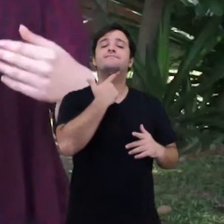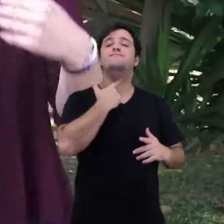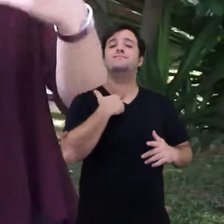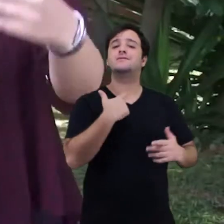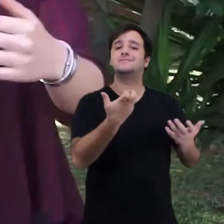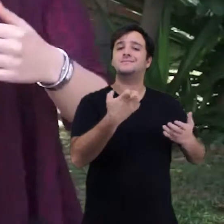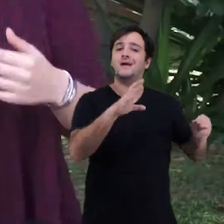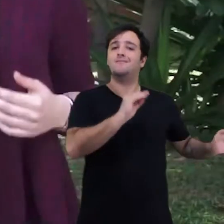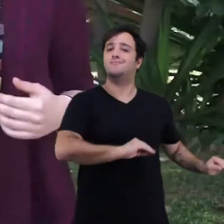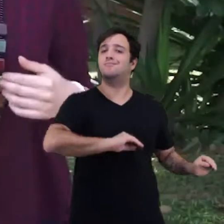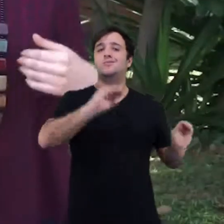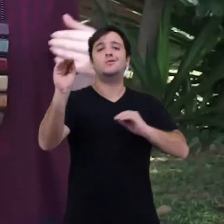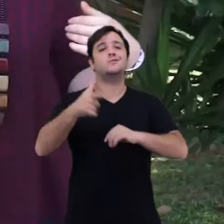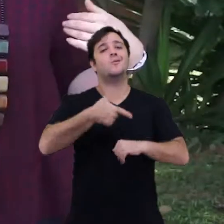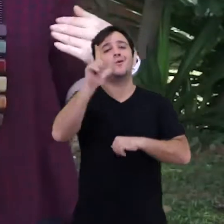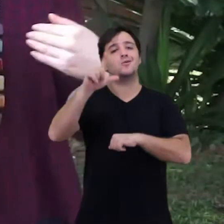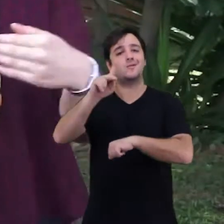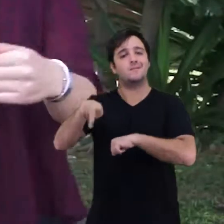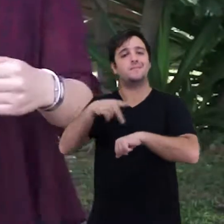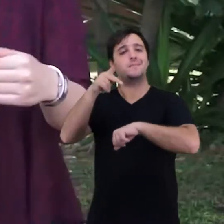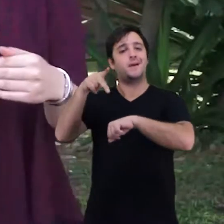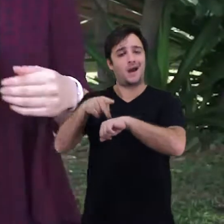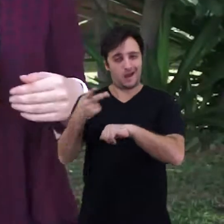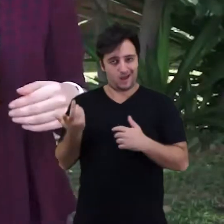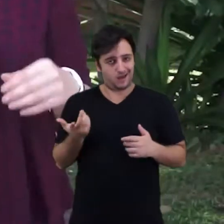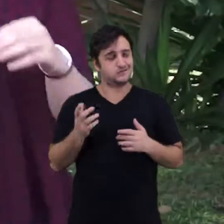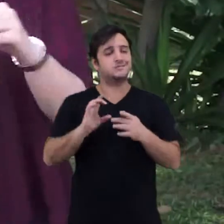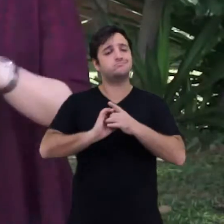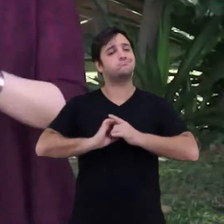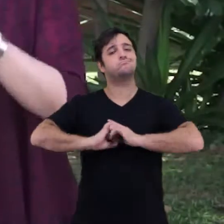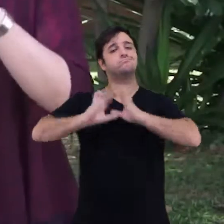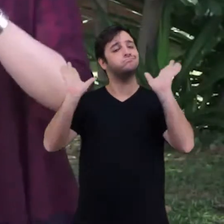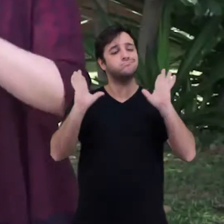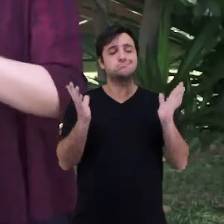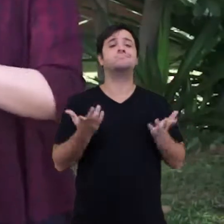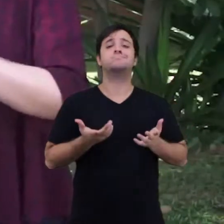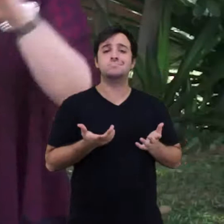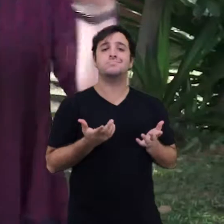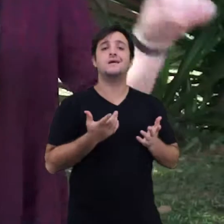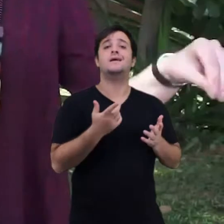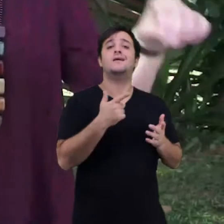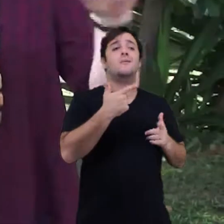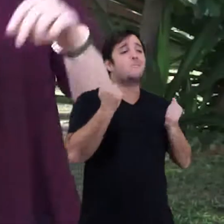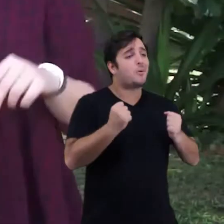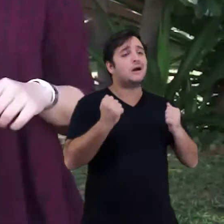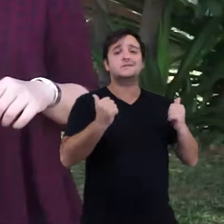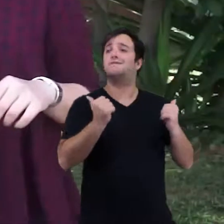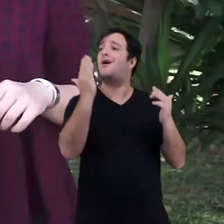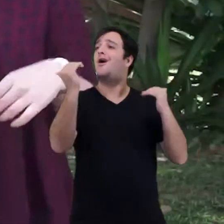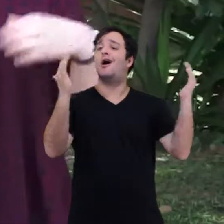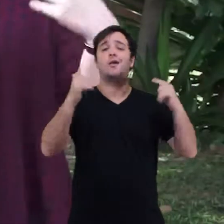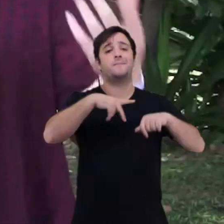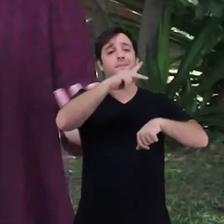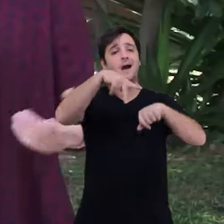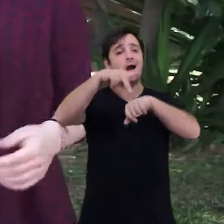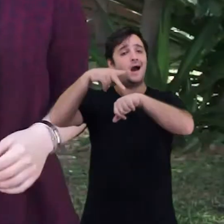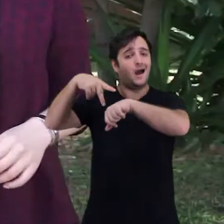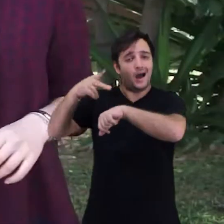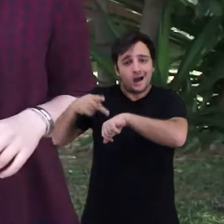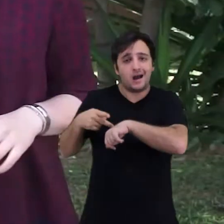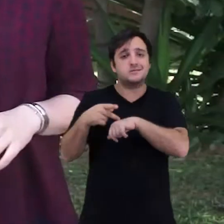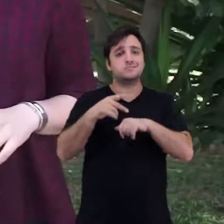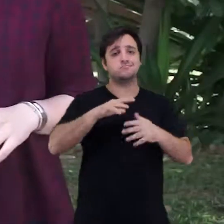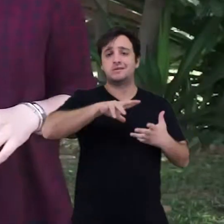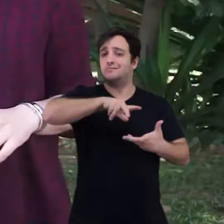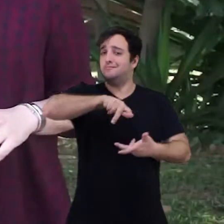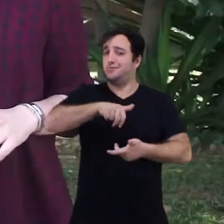esse deslocamento e essa chegada. Normalmente é um deslocamento rápido, então do seu país de origem diretamente para o país, para esse novo país